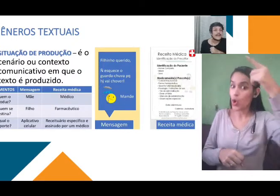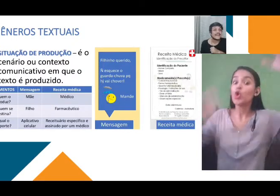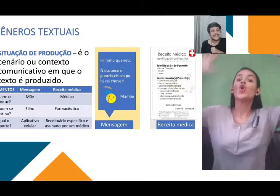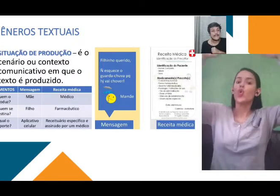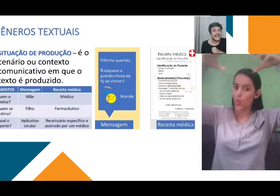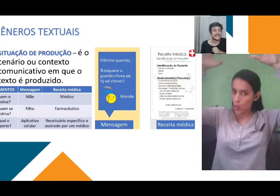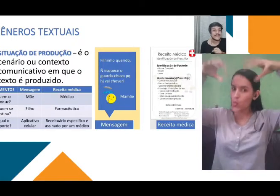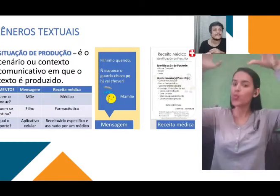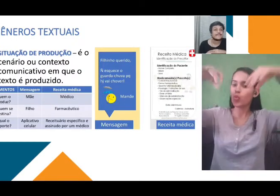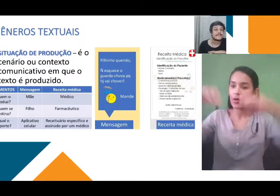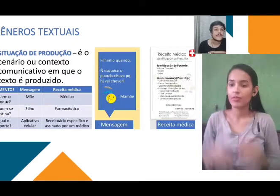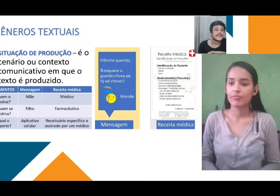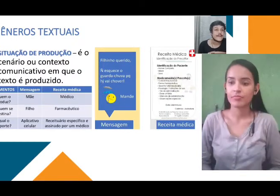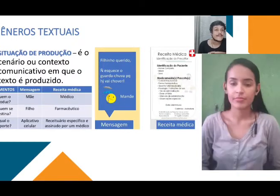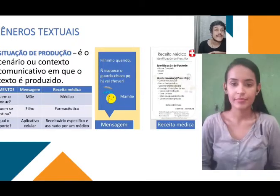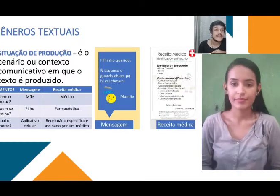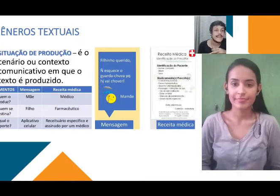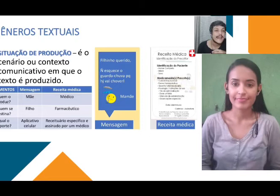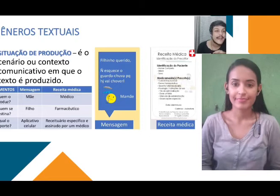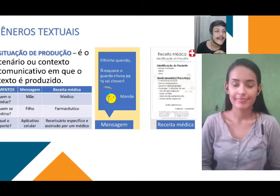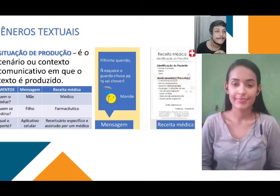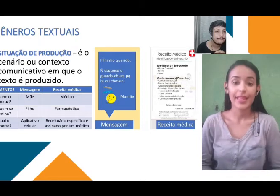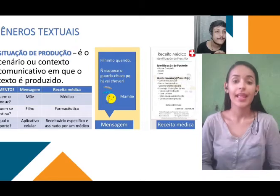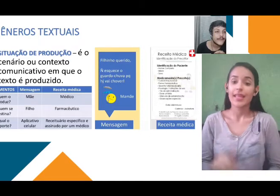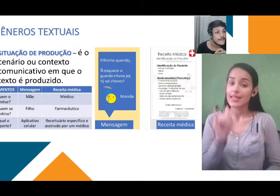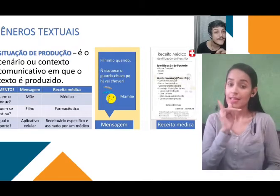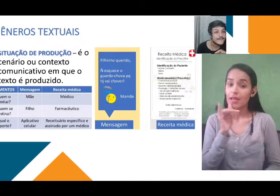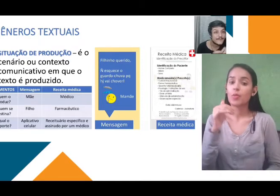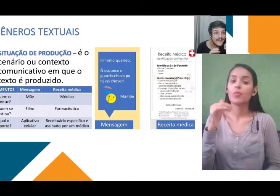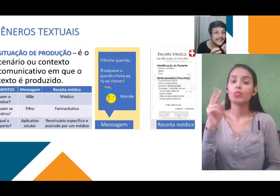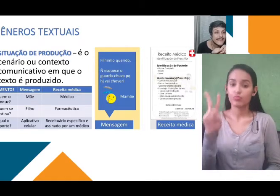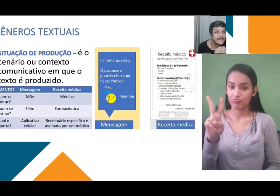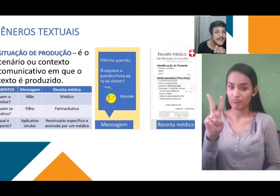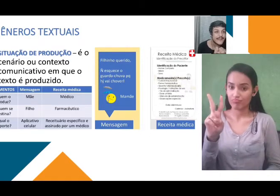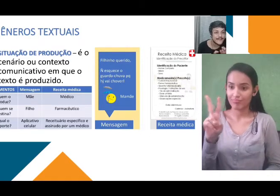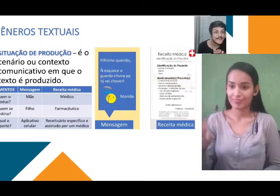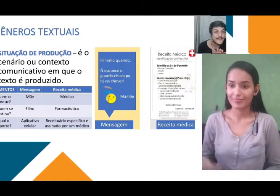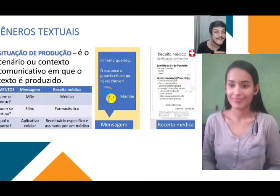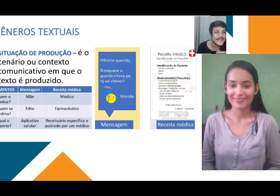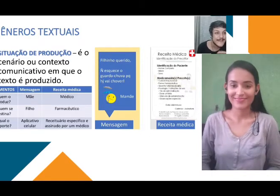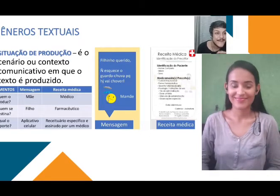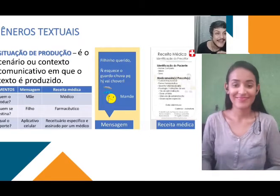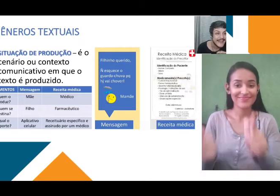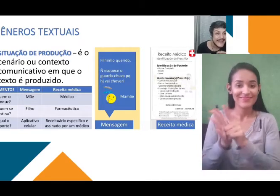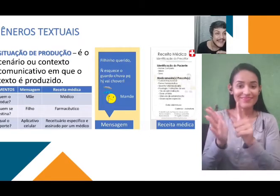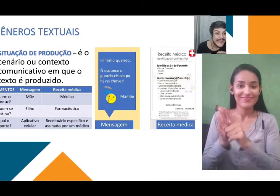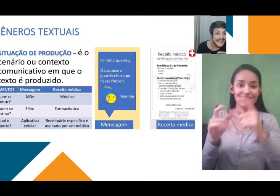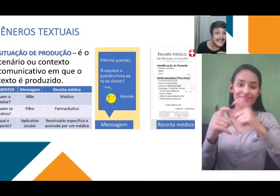temos uma receita médica. Nós temos aqui, estou aproximando porque a letrinha tá pequena, imagino que para vocês